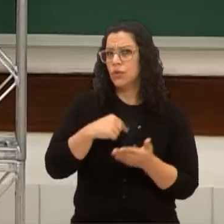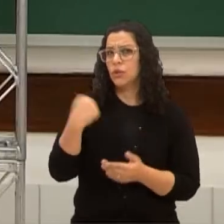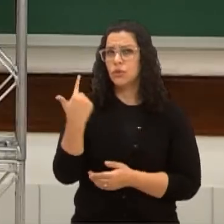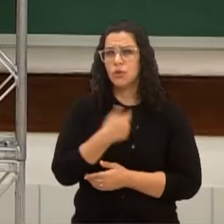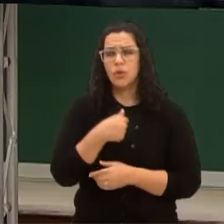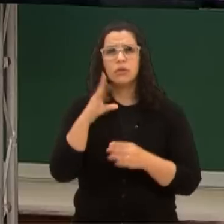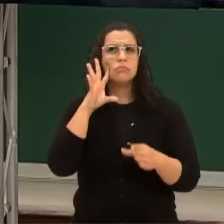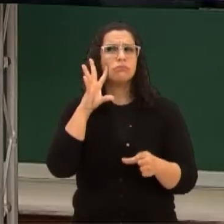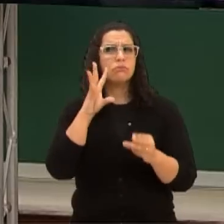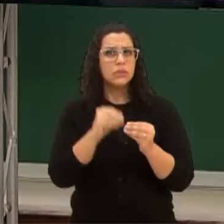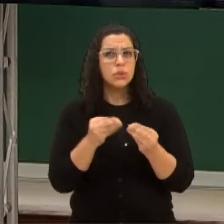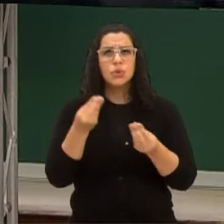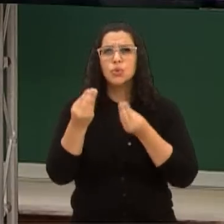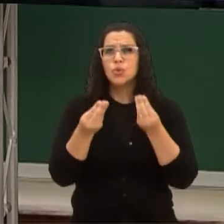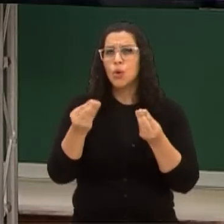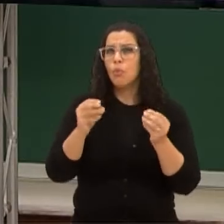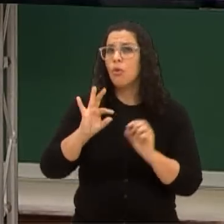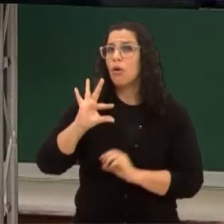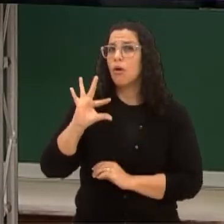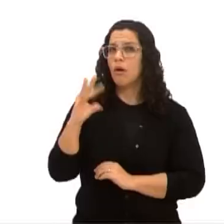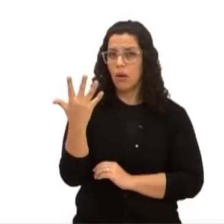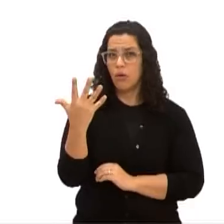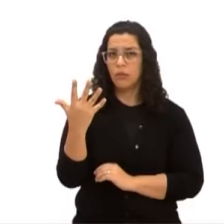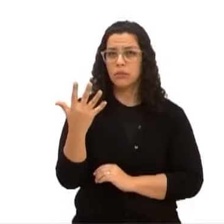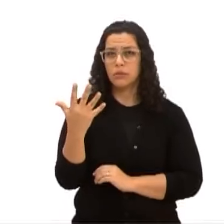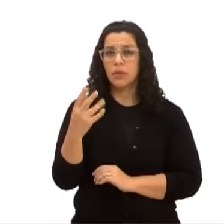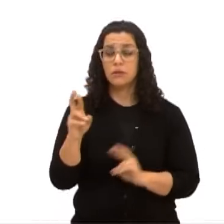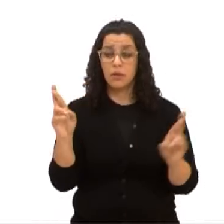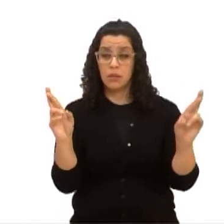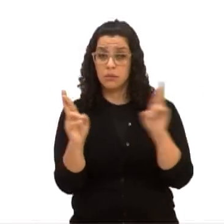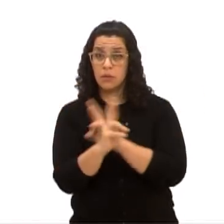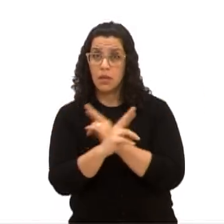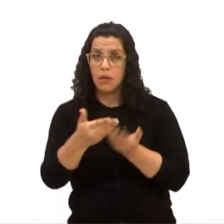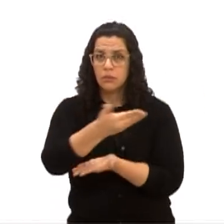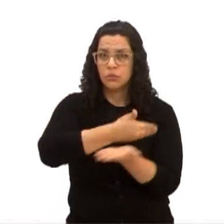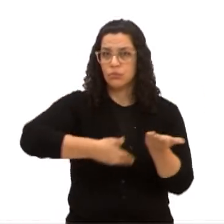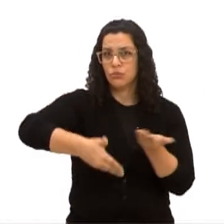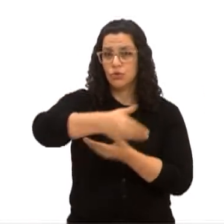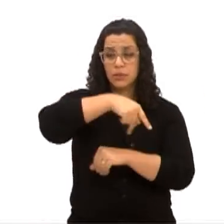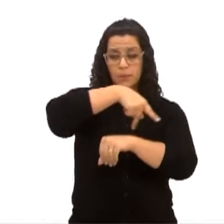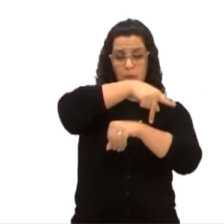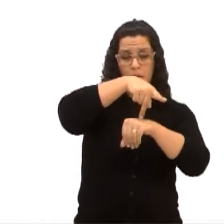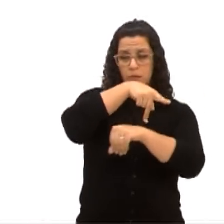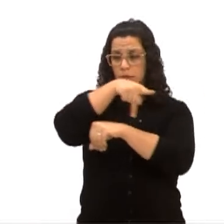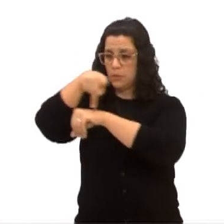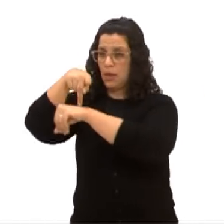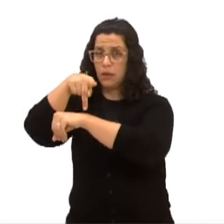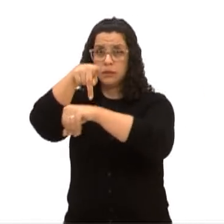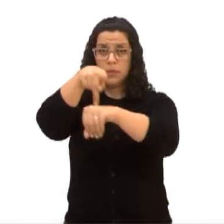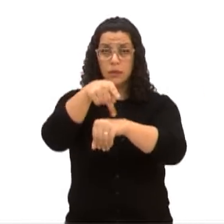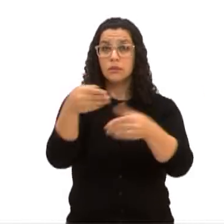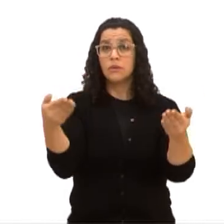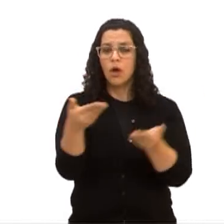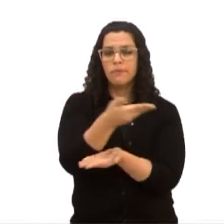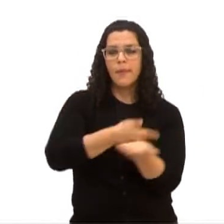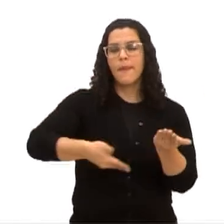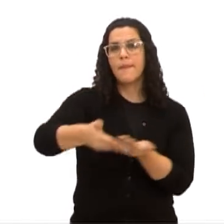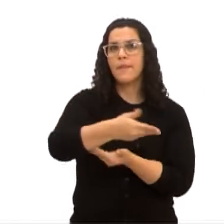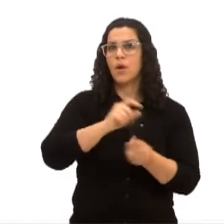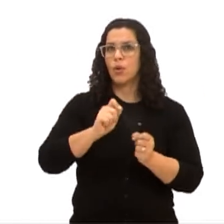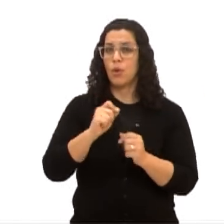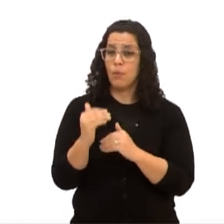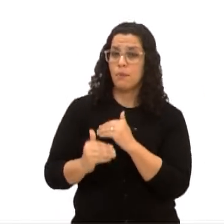gente compreender como é que ocorrem as relações entre os países na atualidade,